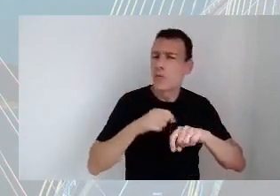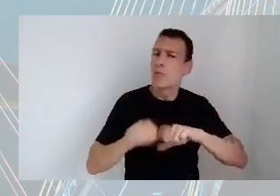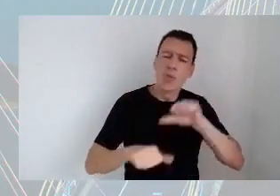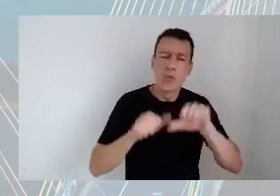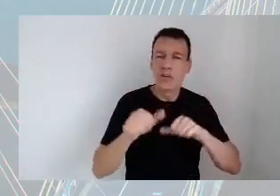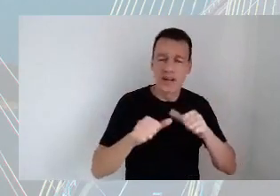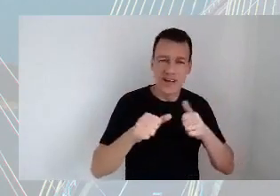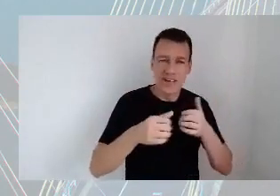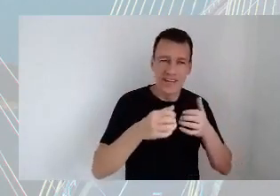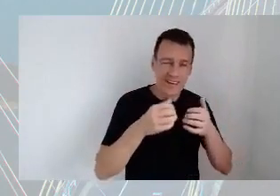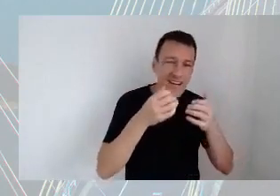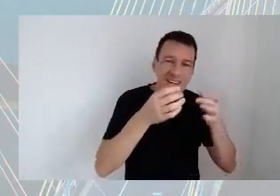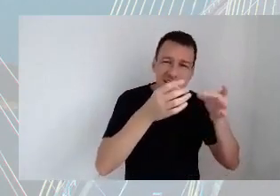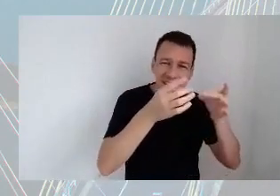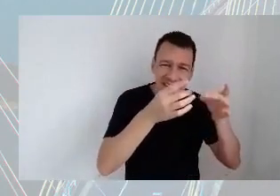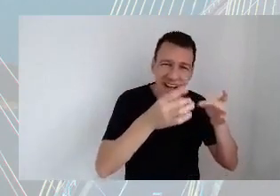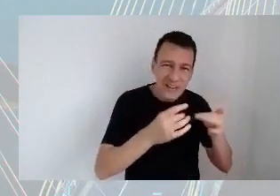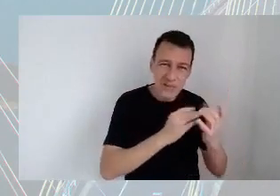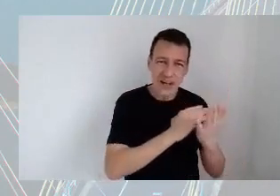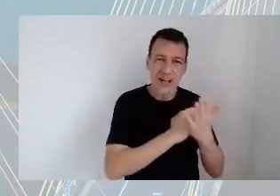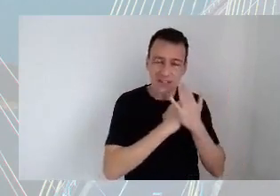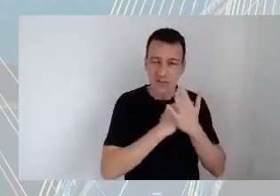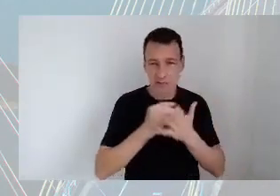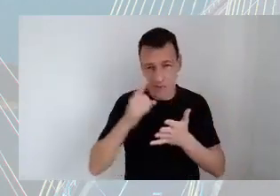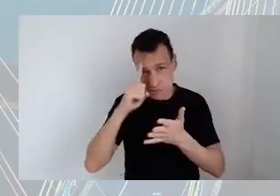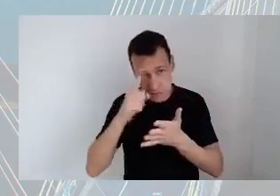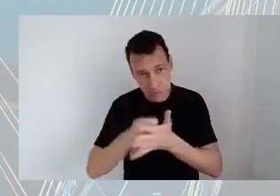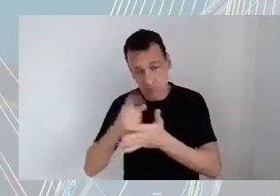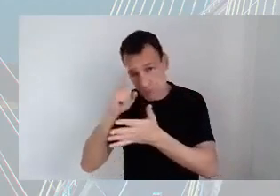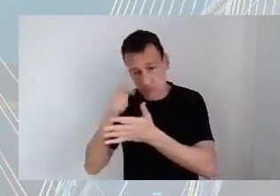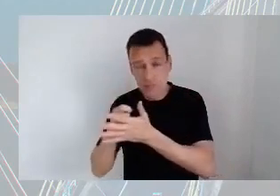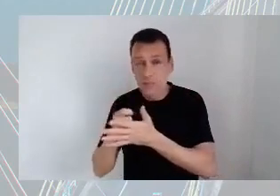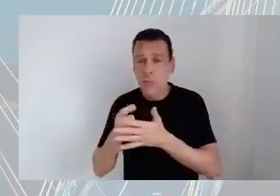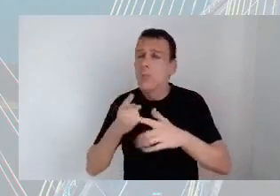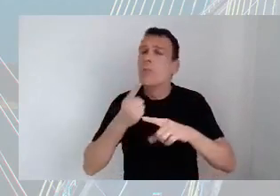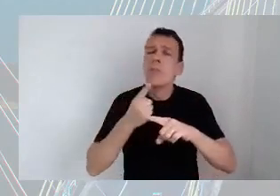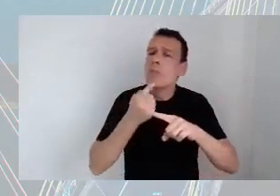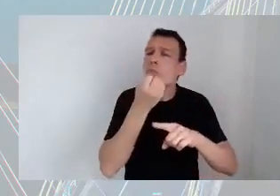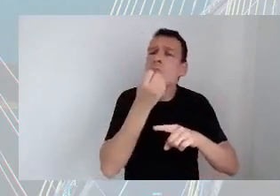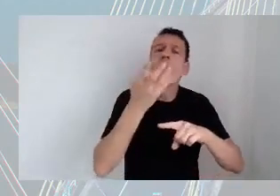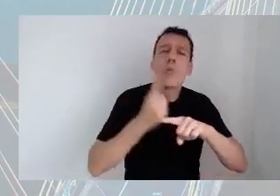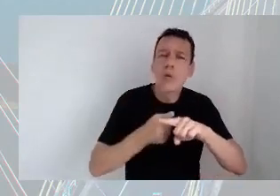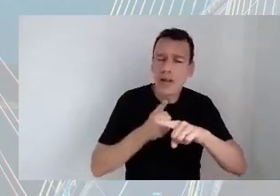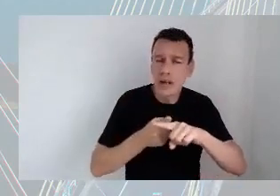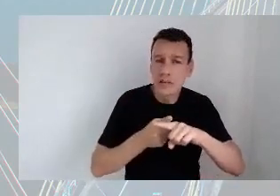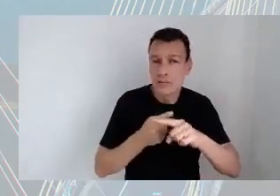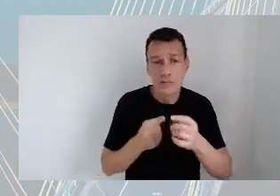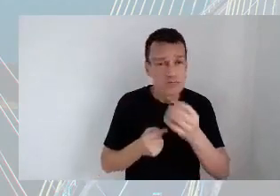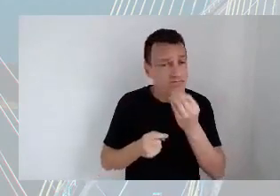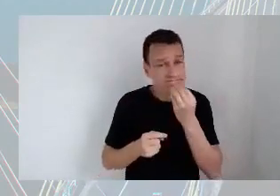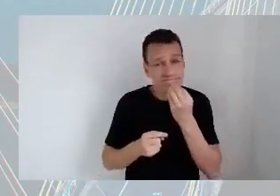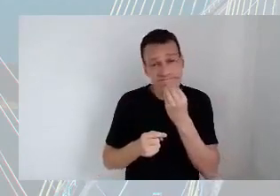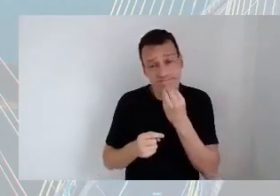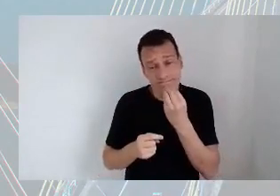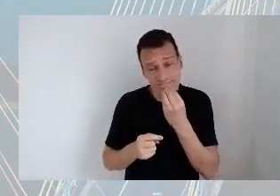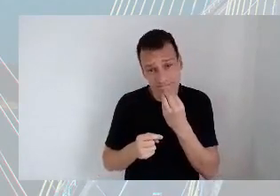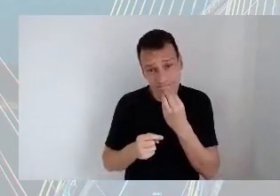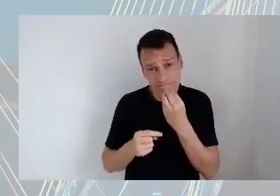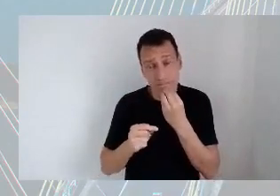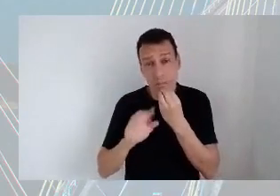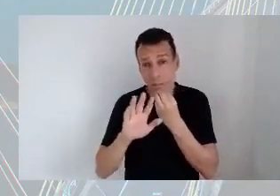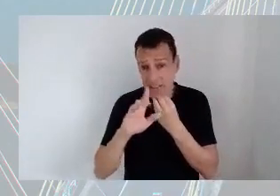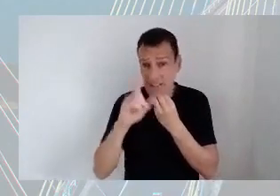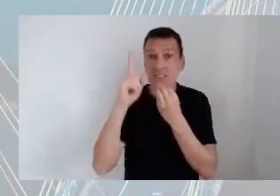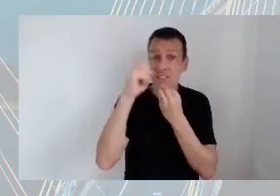né, a gente, óbvio de falar, né, na prática é muito mais difícil, mas o que a gente traz aqui, no final